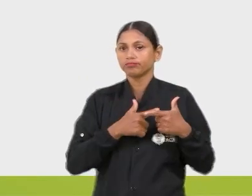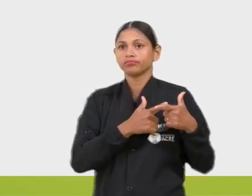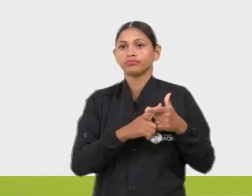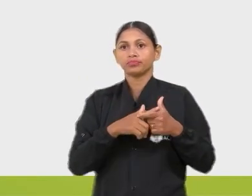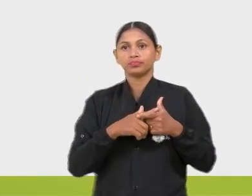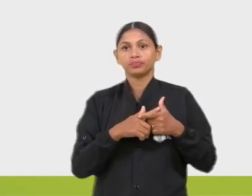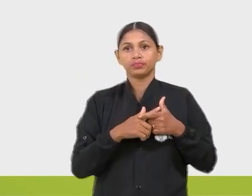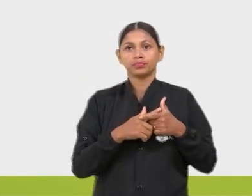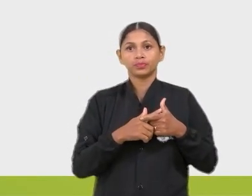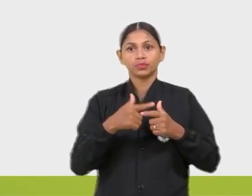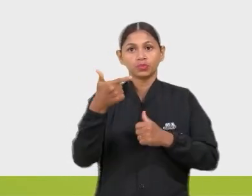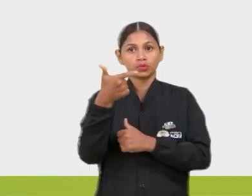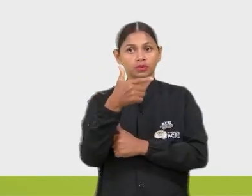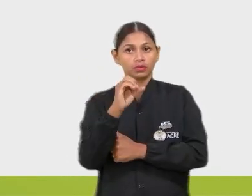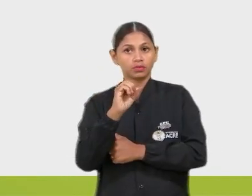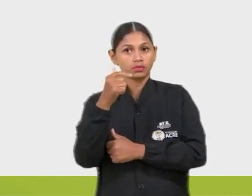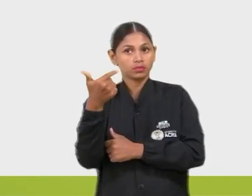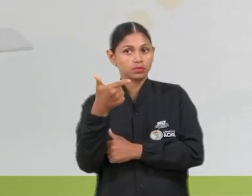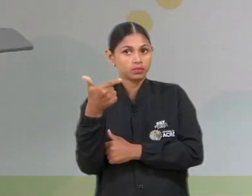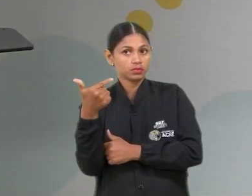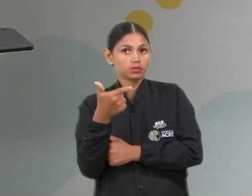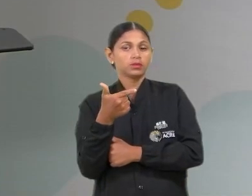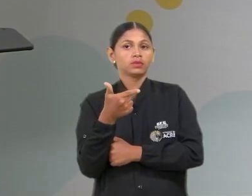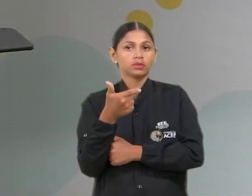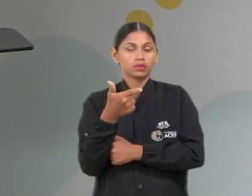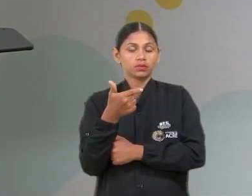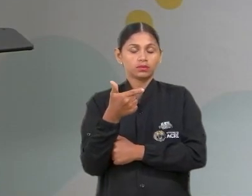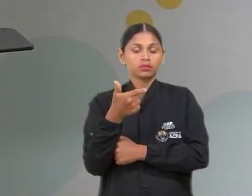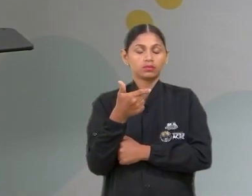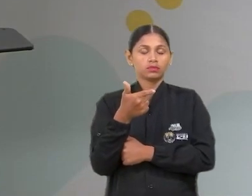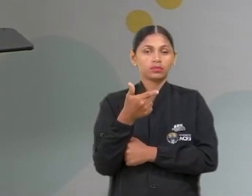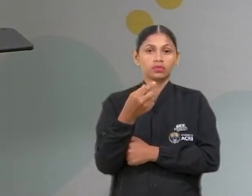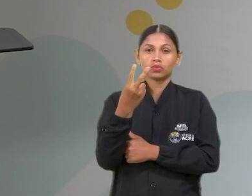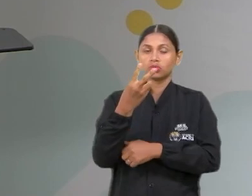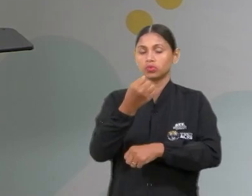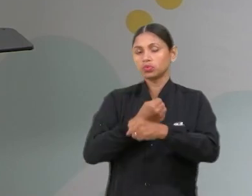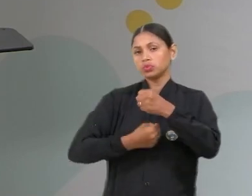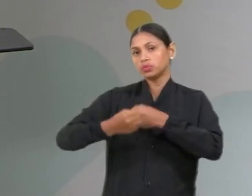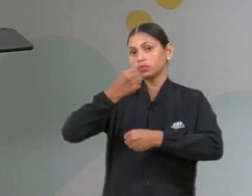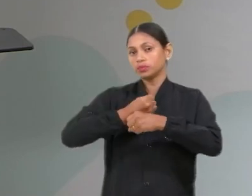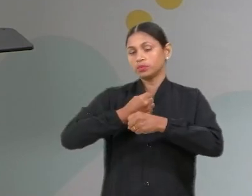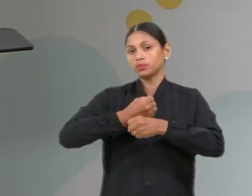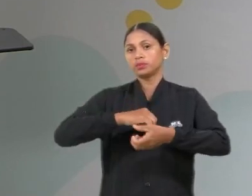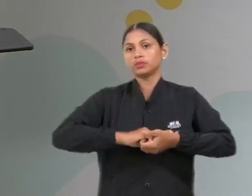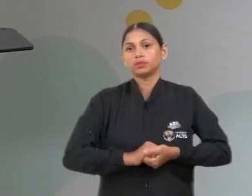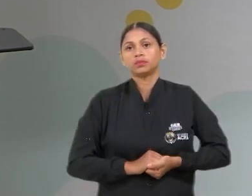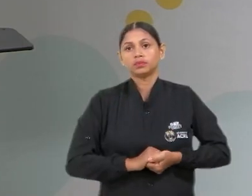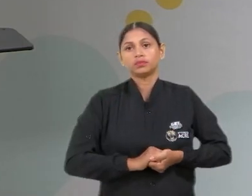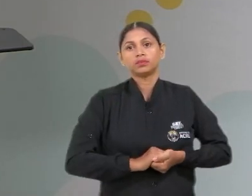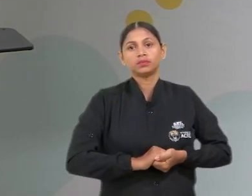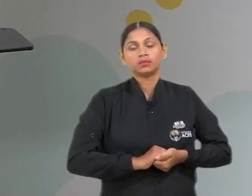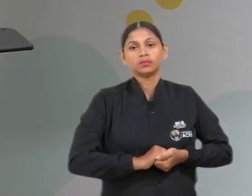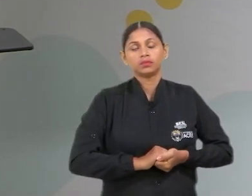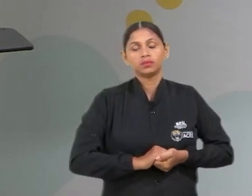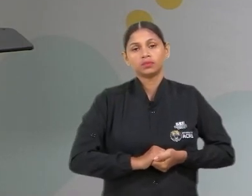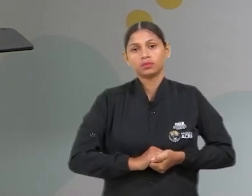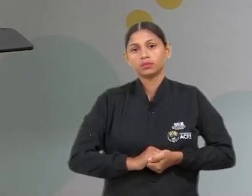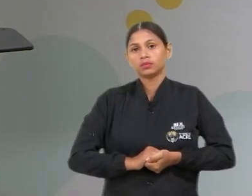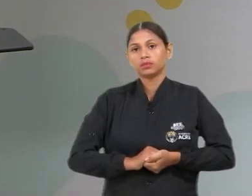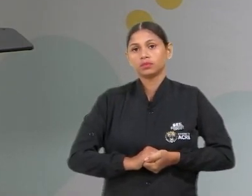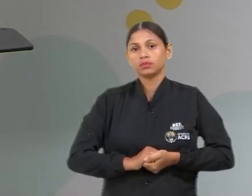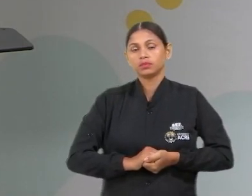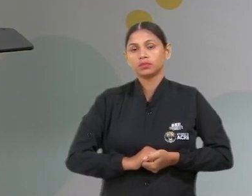de 2022, tá? Há 2 anos atrás. A gente já consegue ver uma questão de aplicação. Vamos a ela? Nós temos aqui, ó,